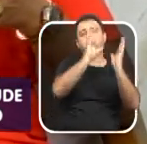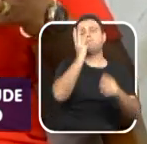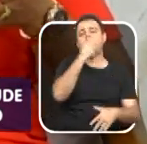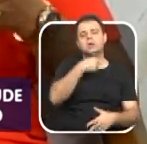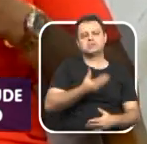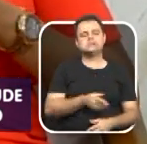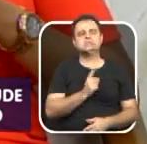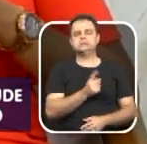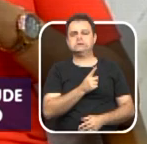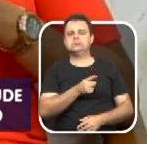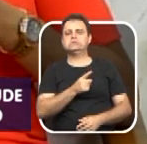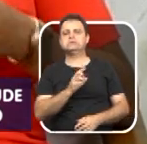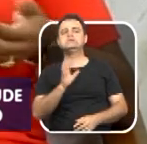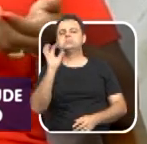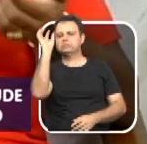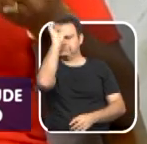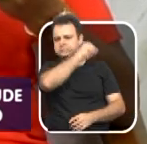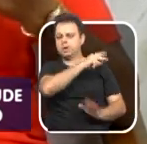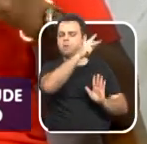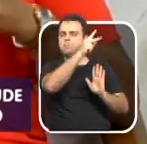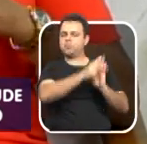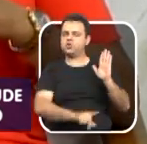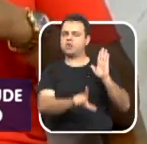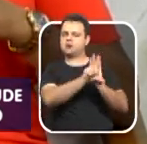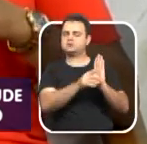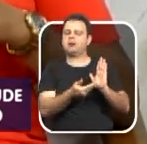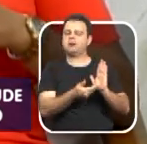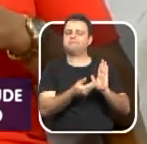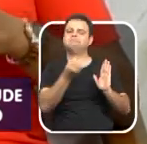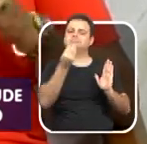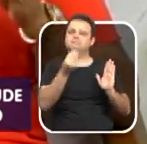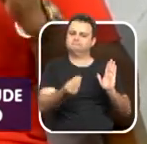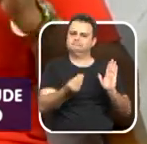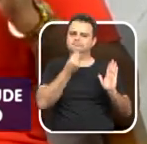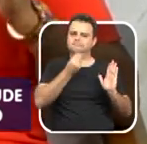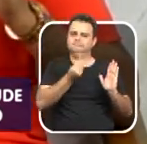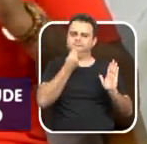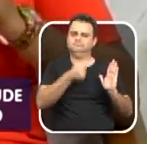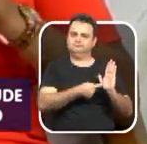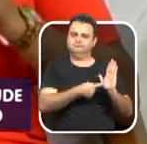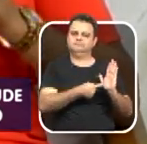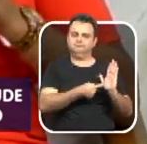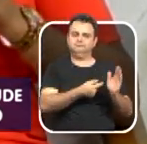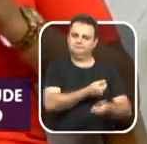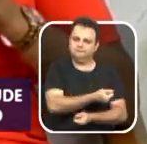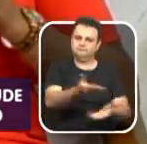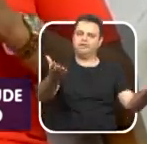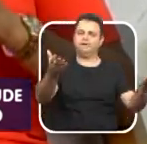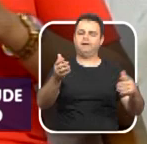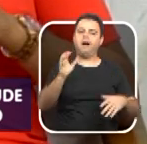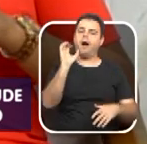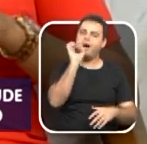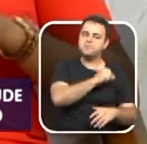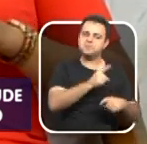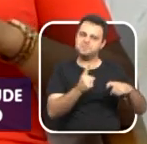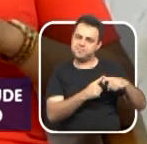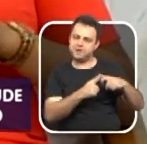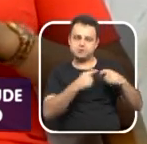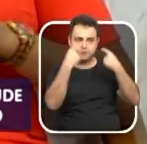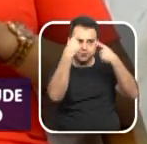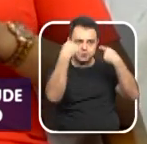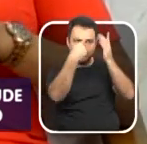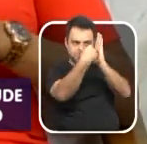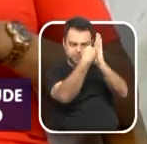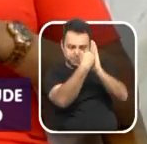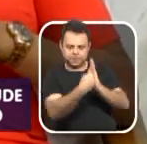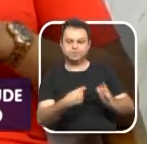viável com mais rapidez. Só que com as emendas, em parceria com a Secretaria da Saúde, nós já tivemos mais de